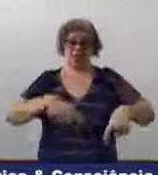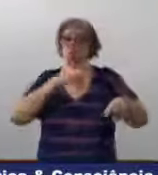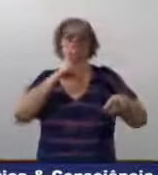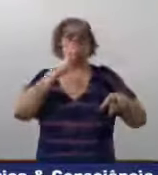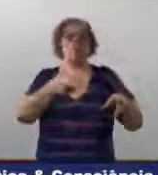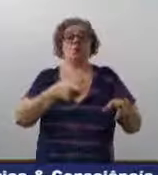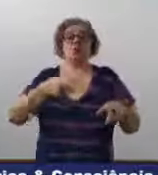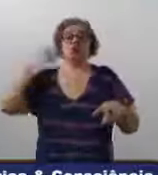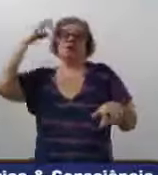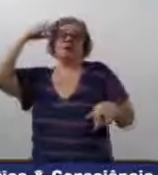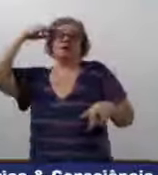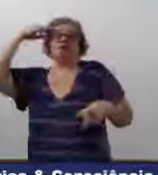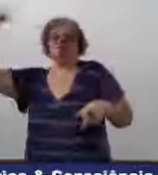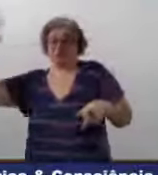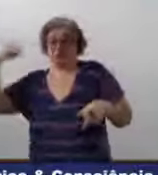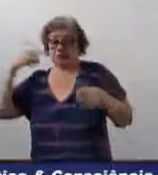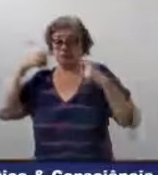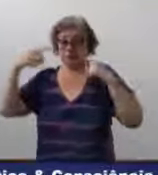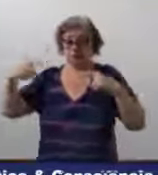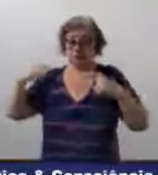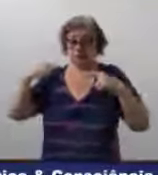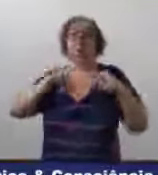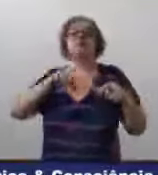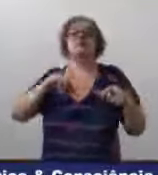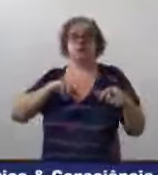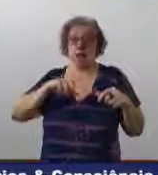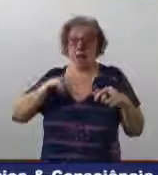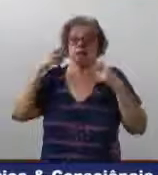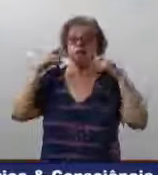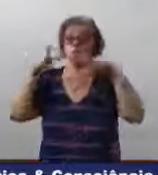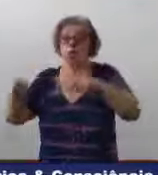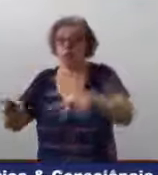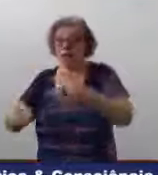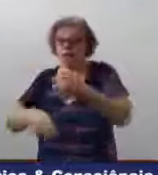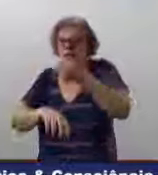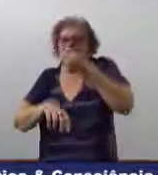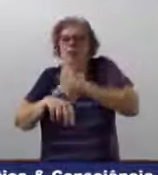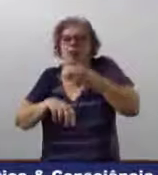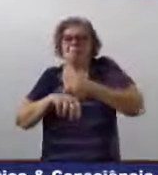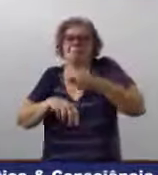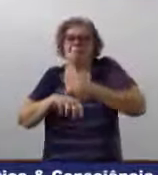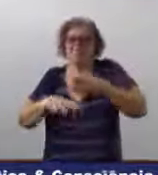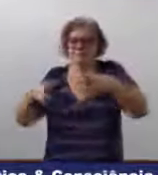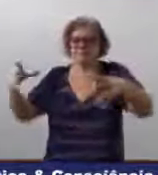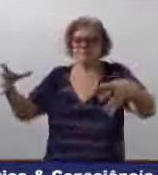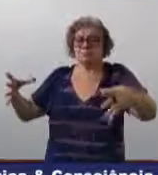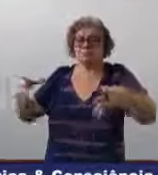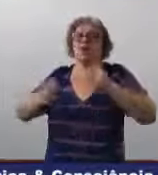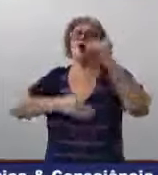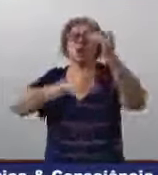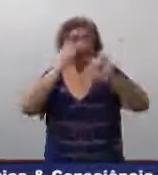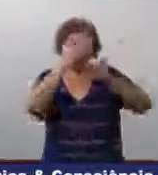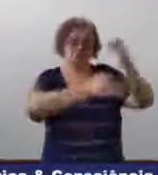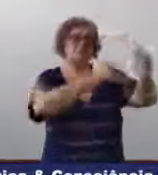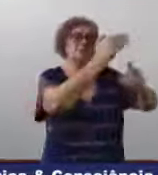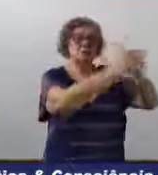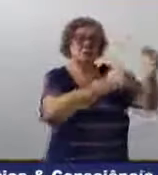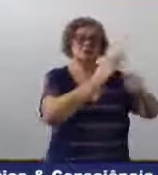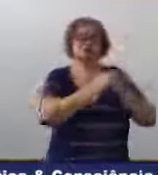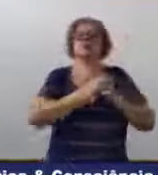vou me servir de uma alavanca, e com essa alavanca eu sou capaz de movimentar a pedra. E assim